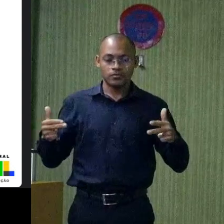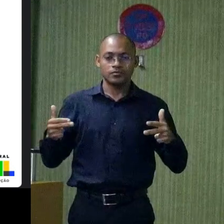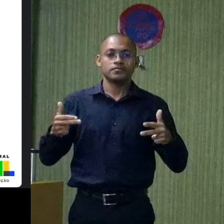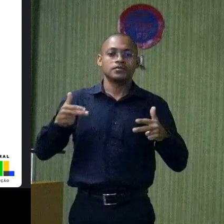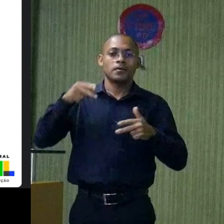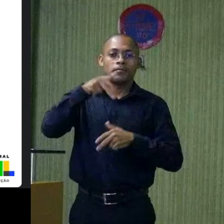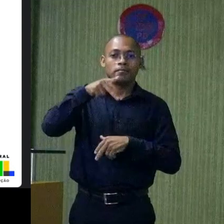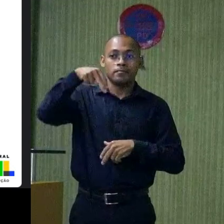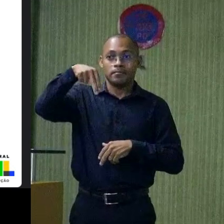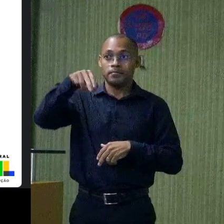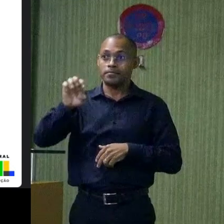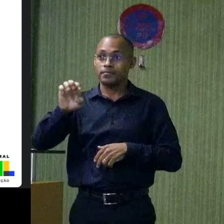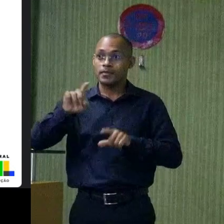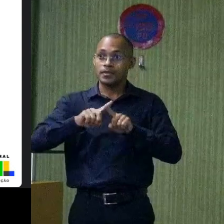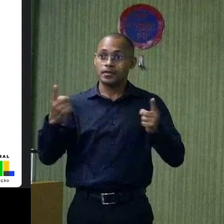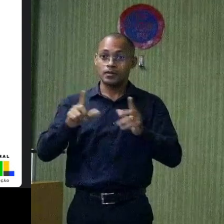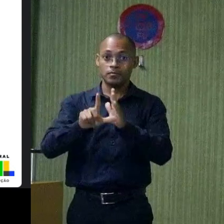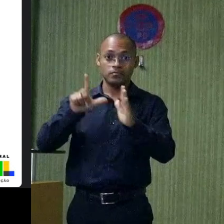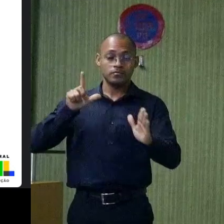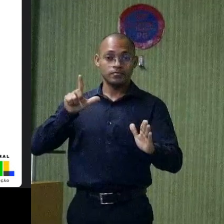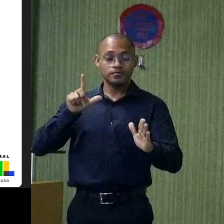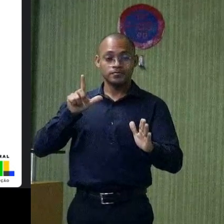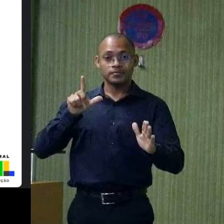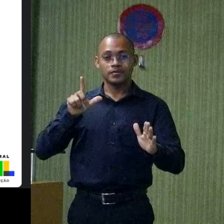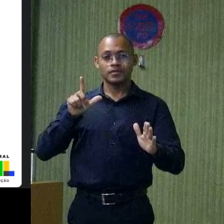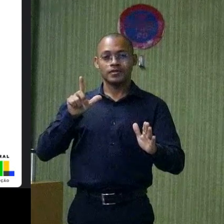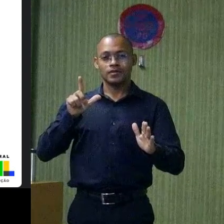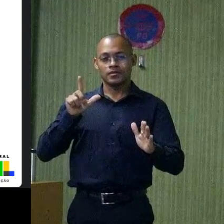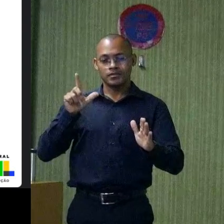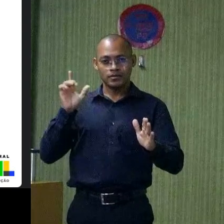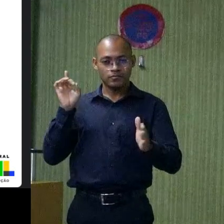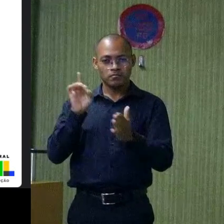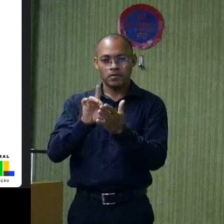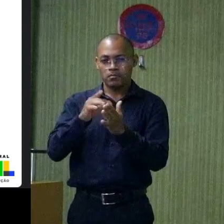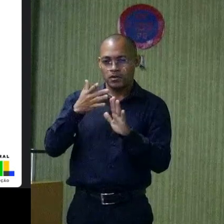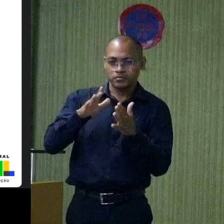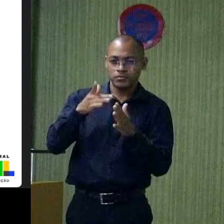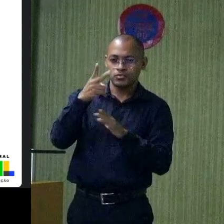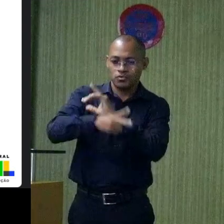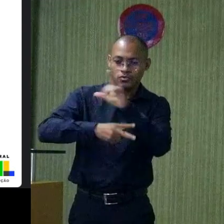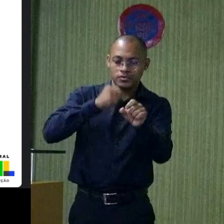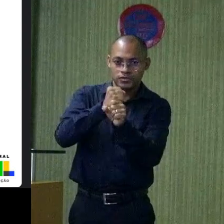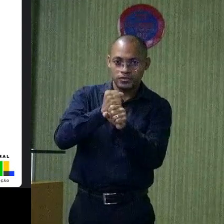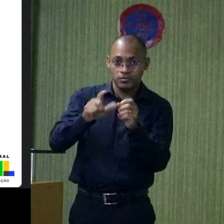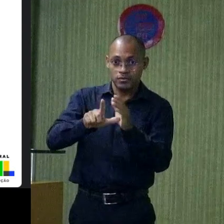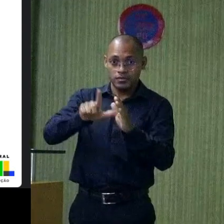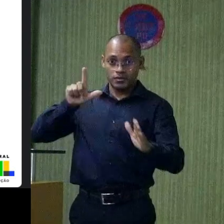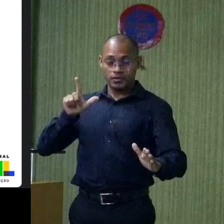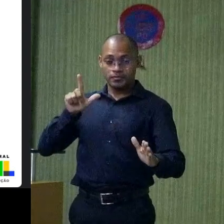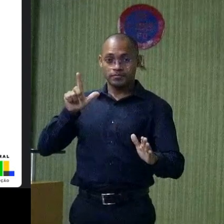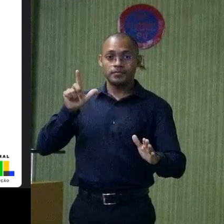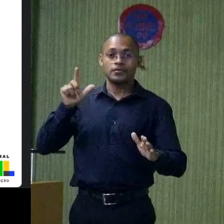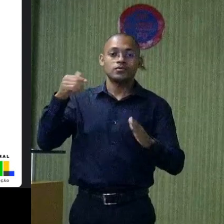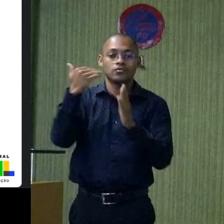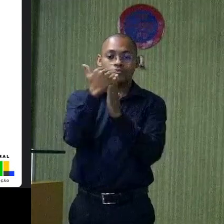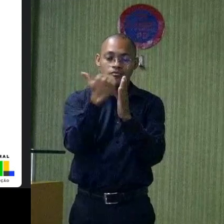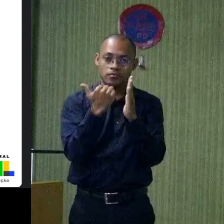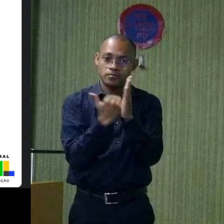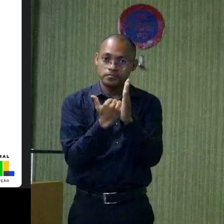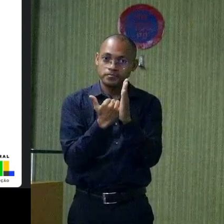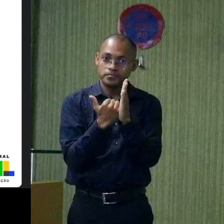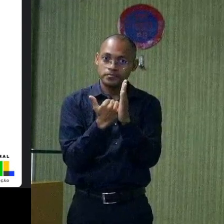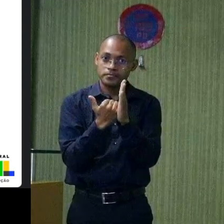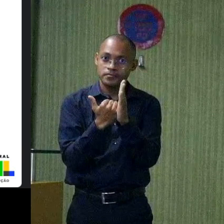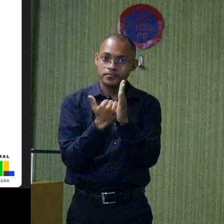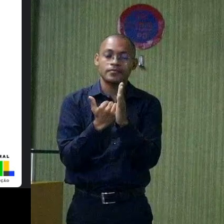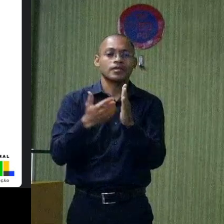contado antes do término da sua vigência ou seja 2 anos antes do término da vigência do plano eh